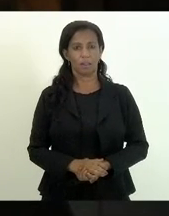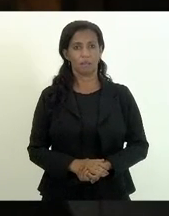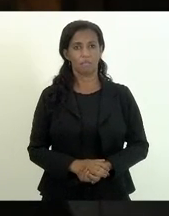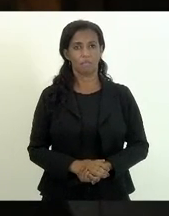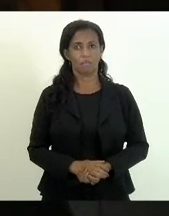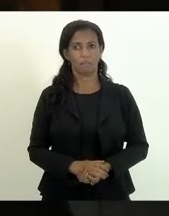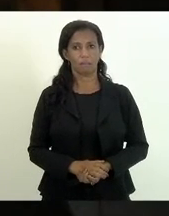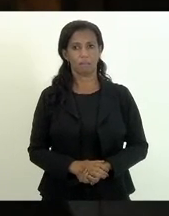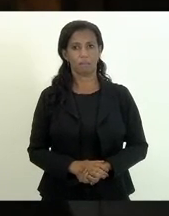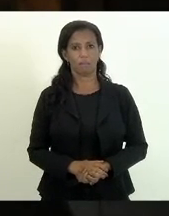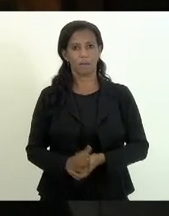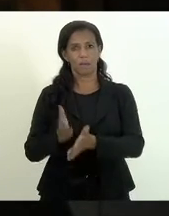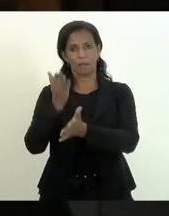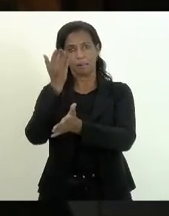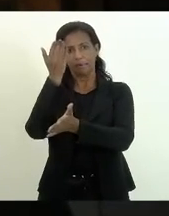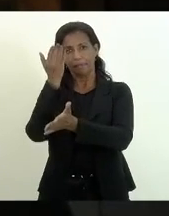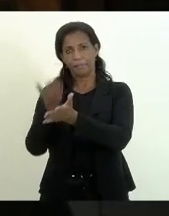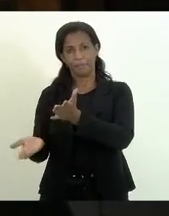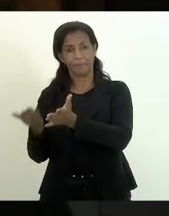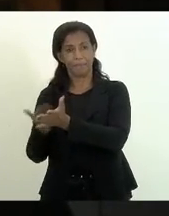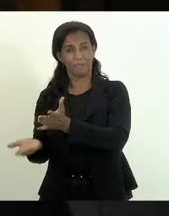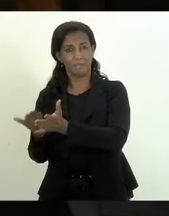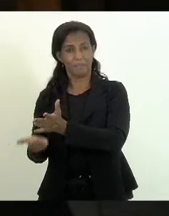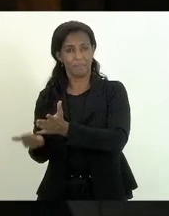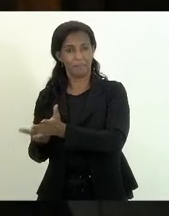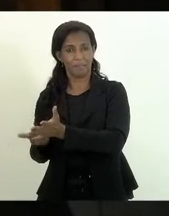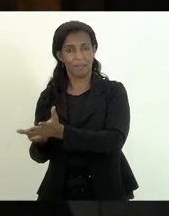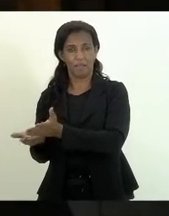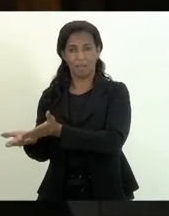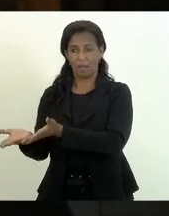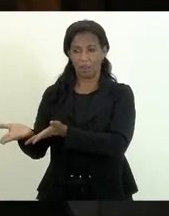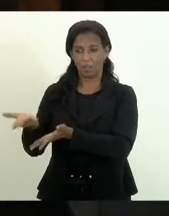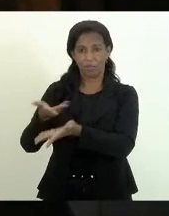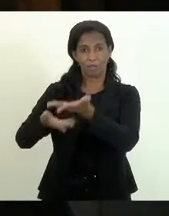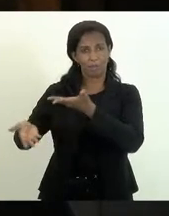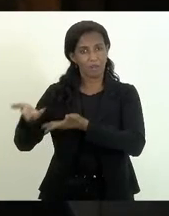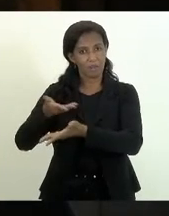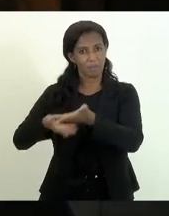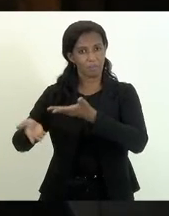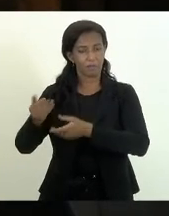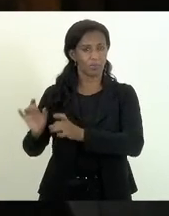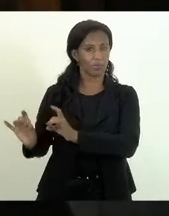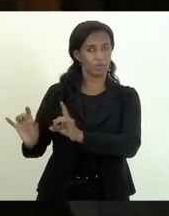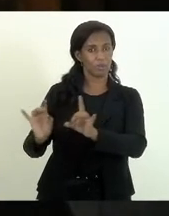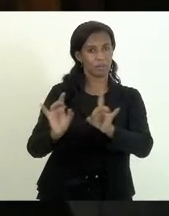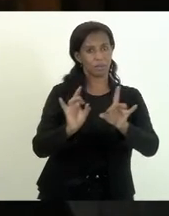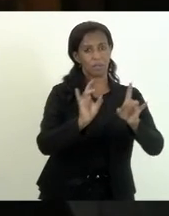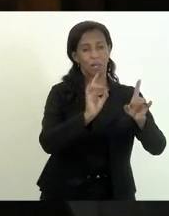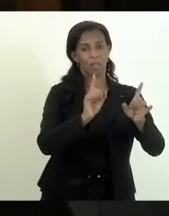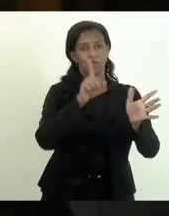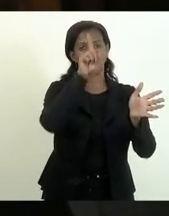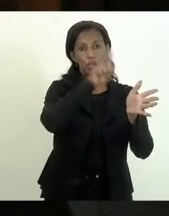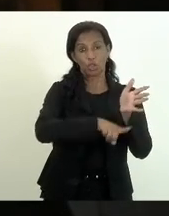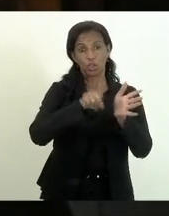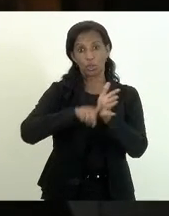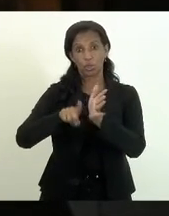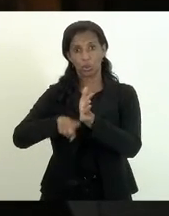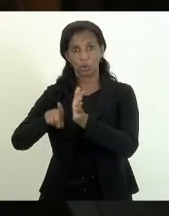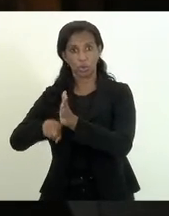de receita da participações especiais em função de descontos